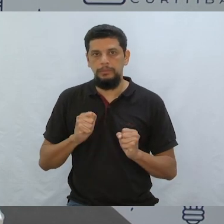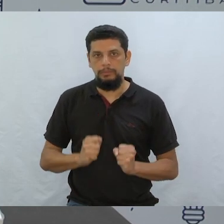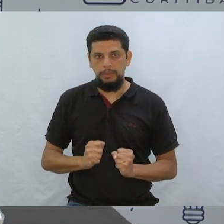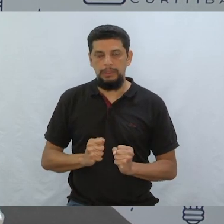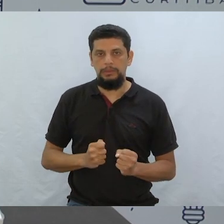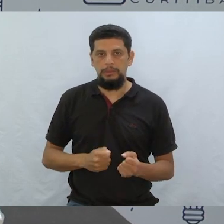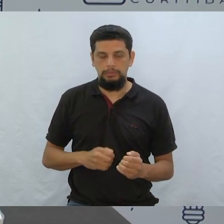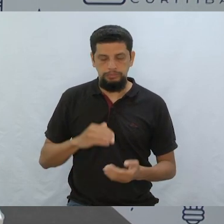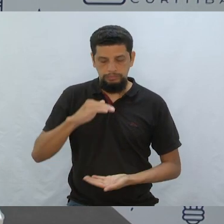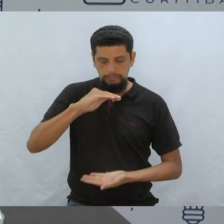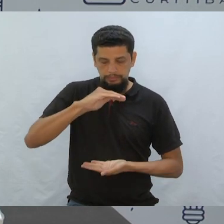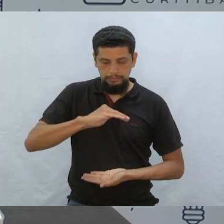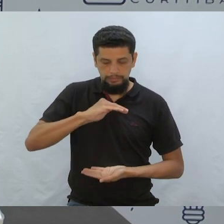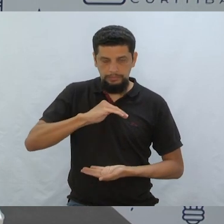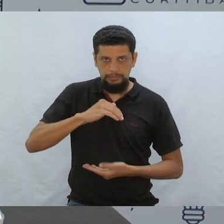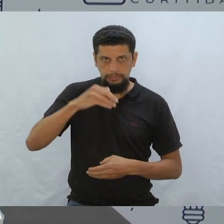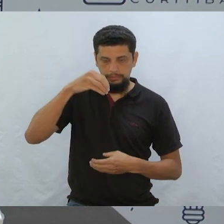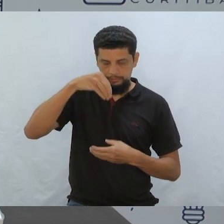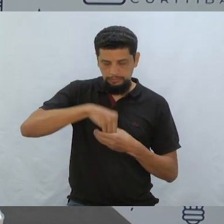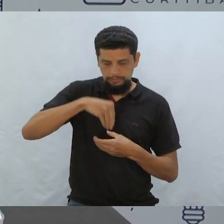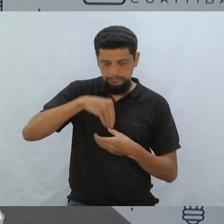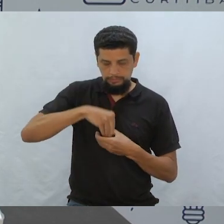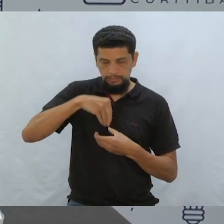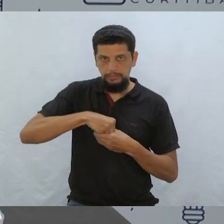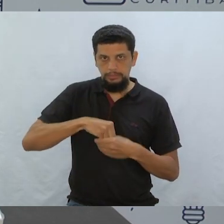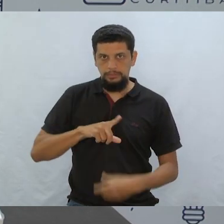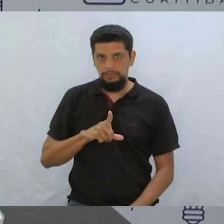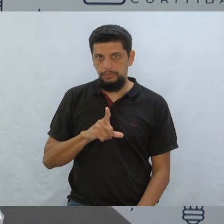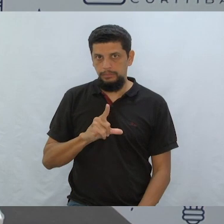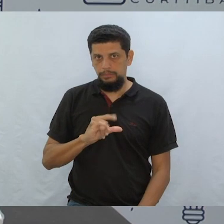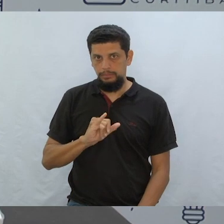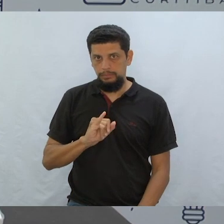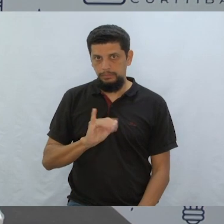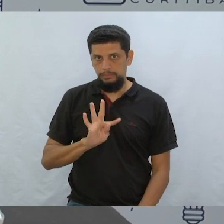né? Quantos recipientes comportam a capacidade de litros, né?